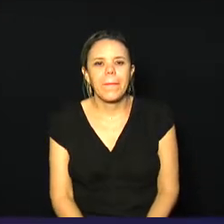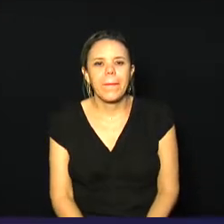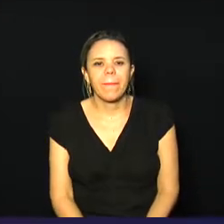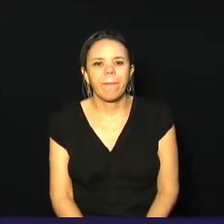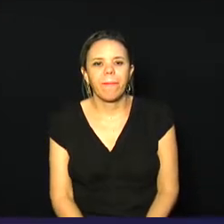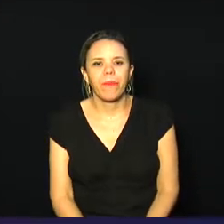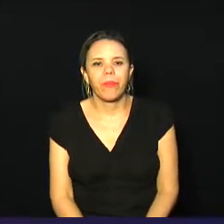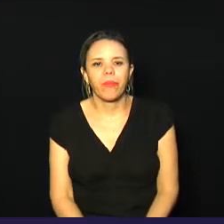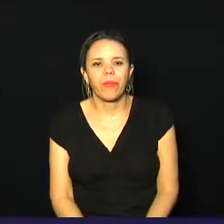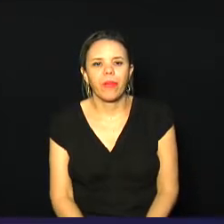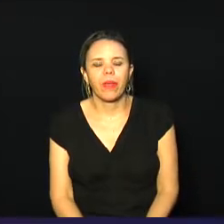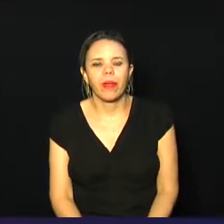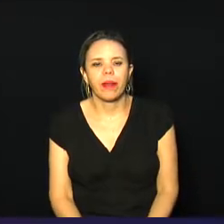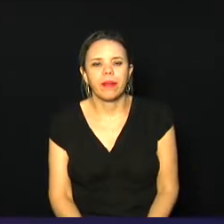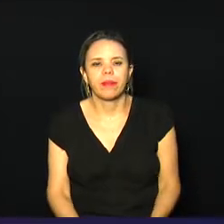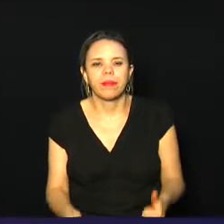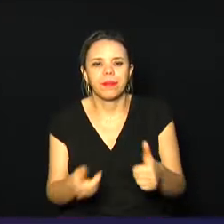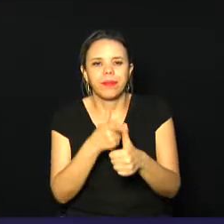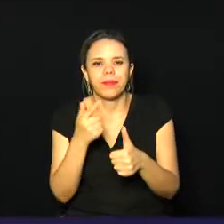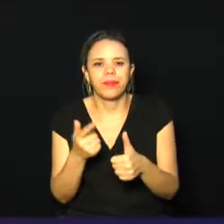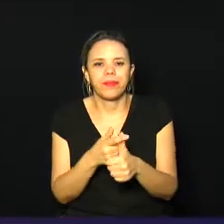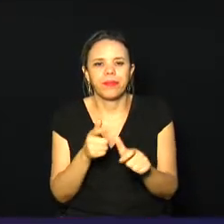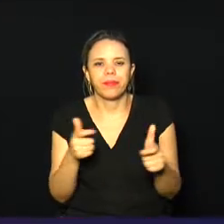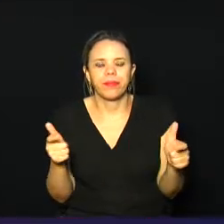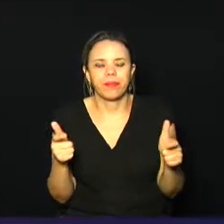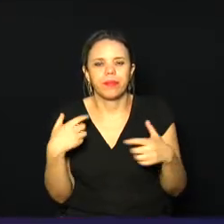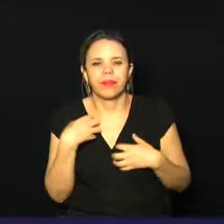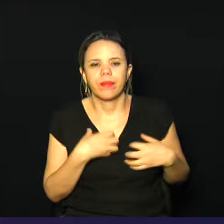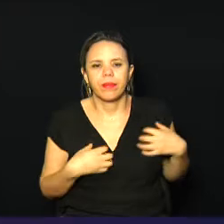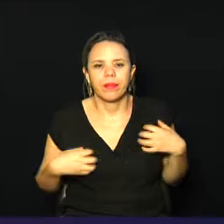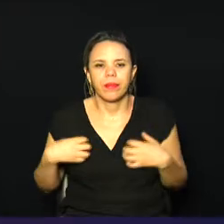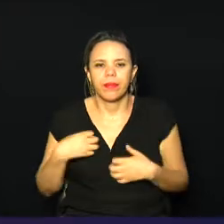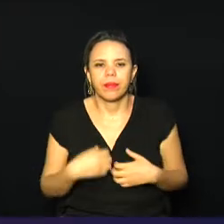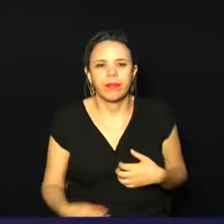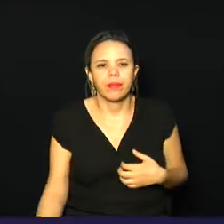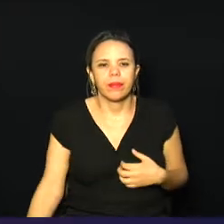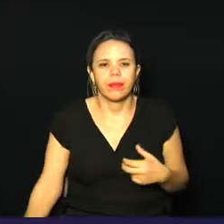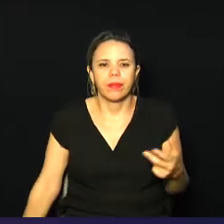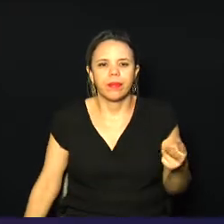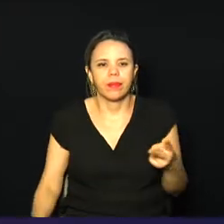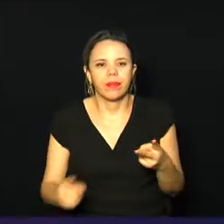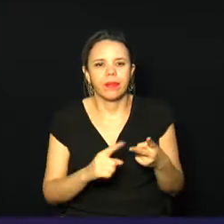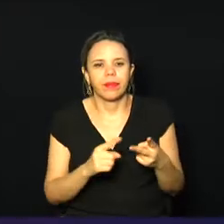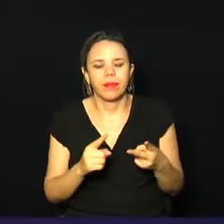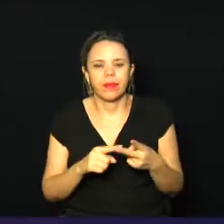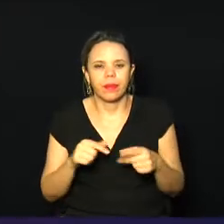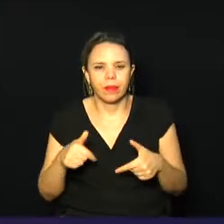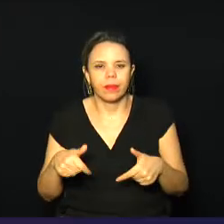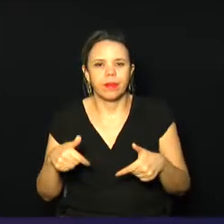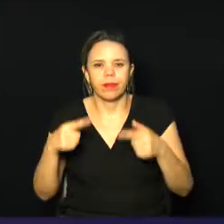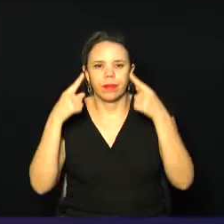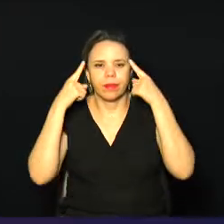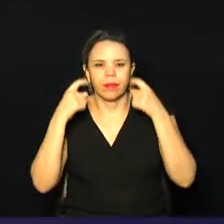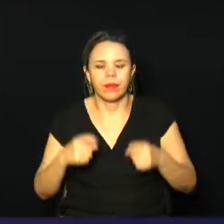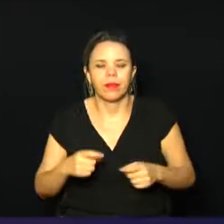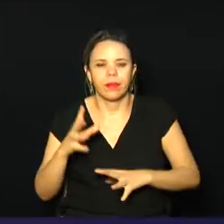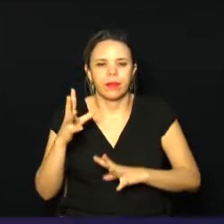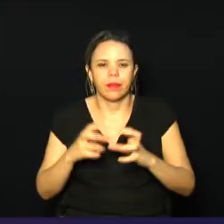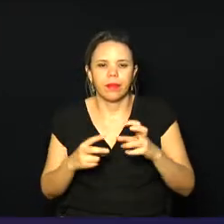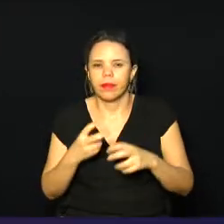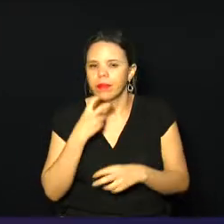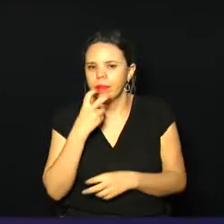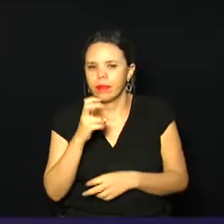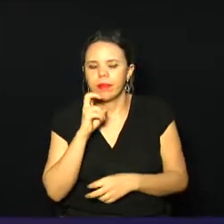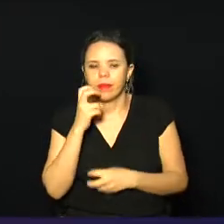favor. O primeiro, então, esse aumento de tensão. O segundo, os atos de violência em si, que podem ser